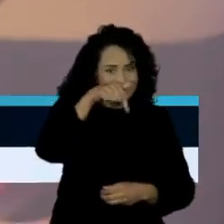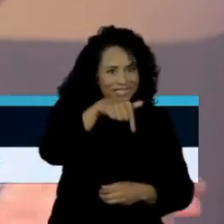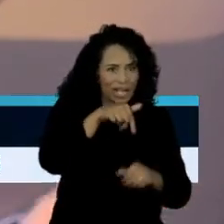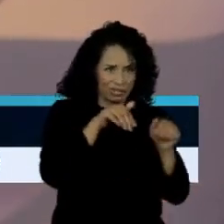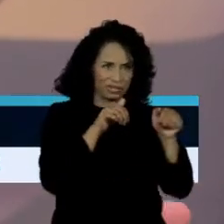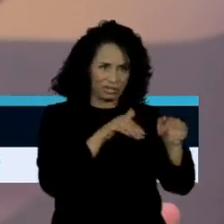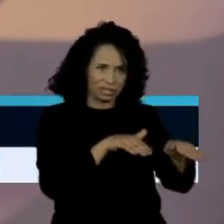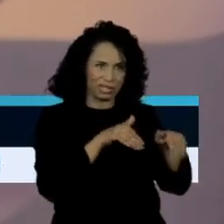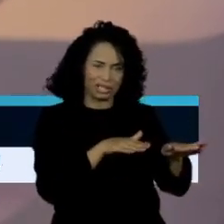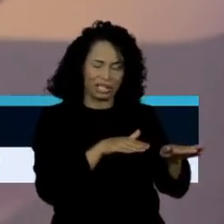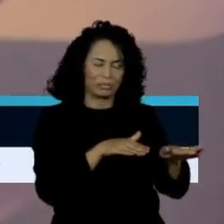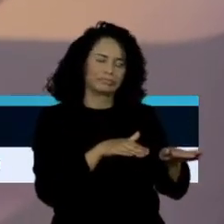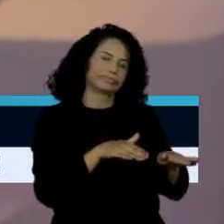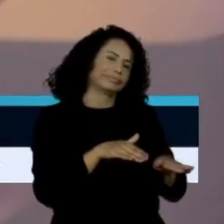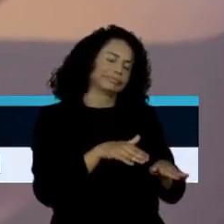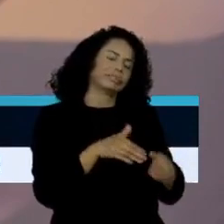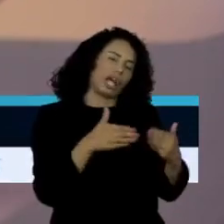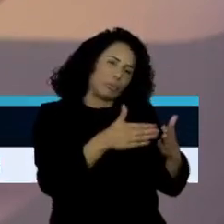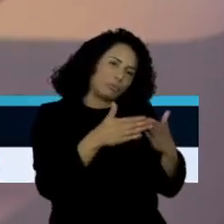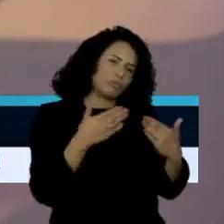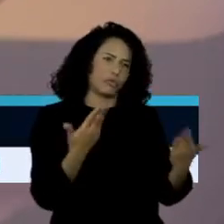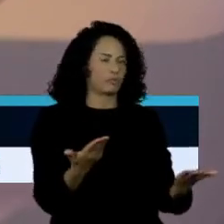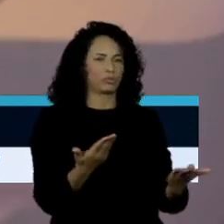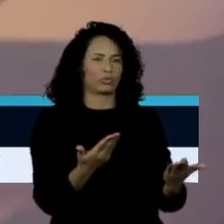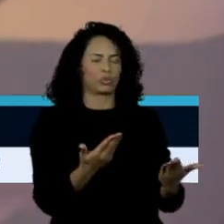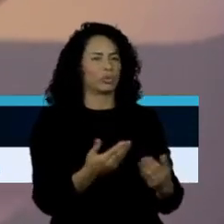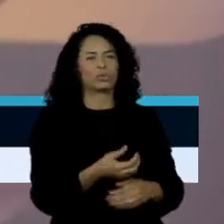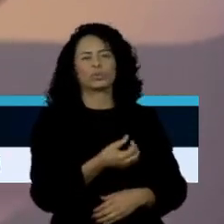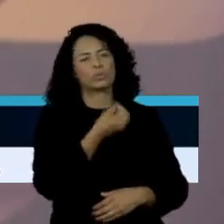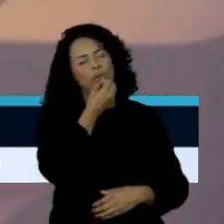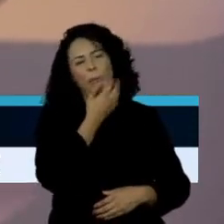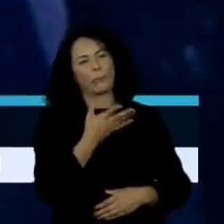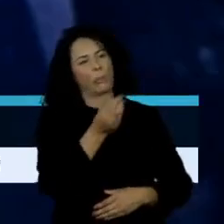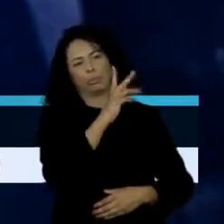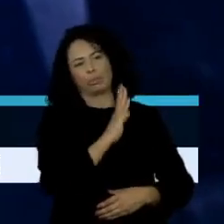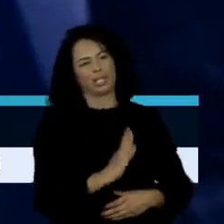desses polos extremadas que faz muito mal para o Brasil E aí